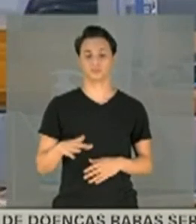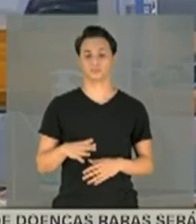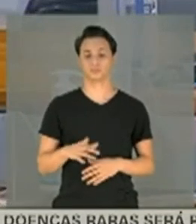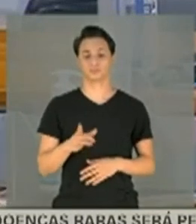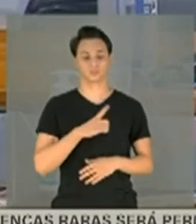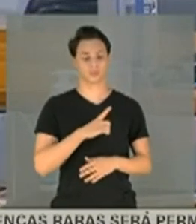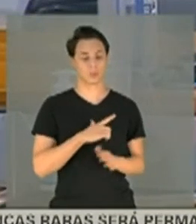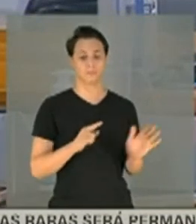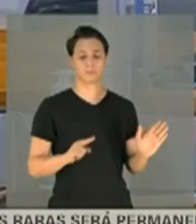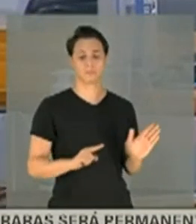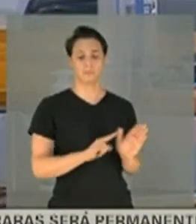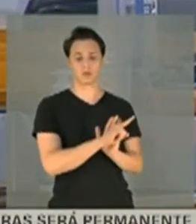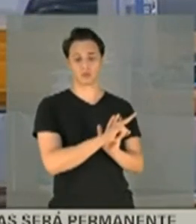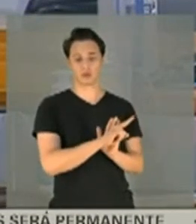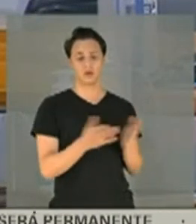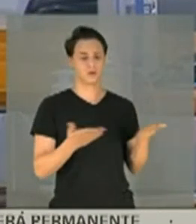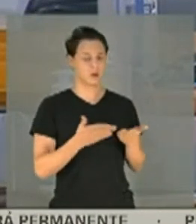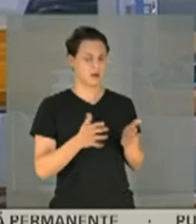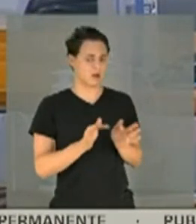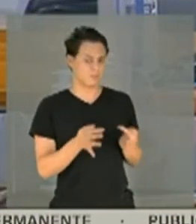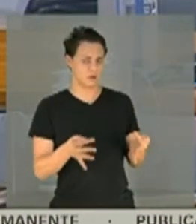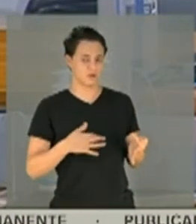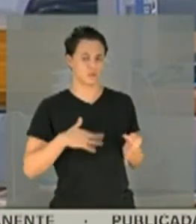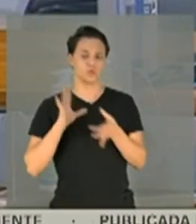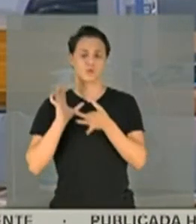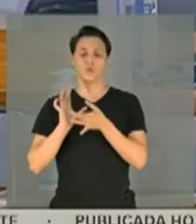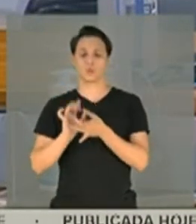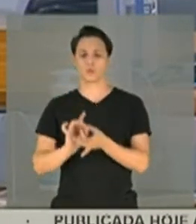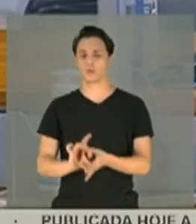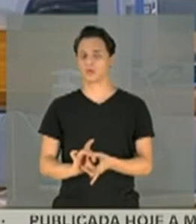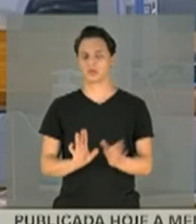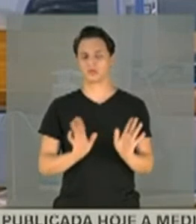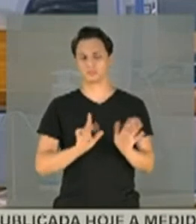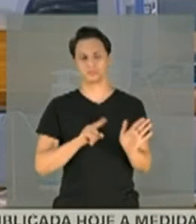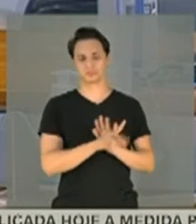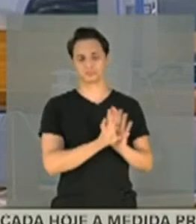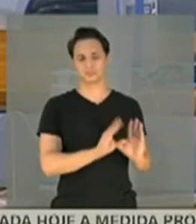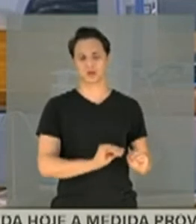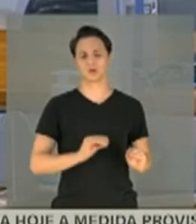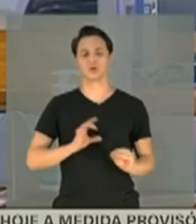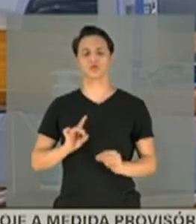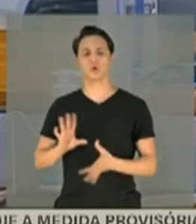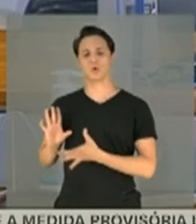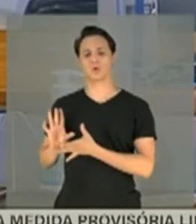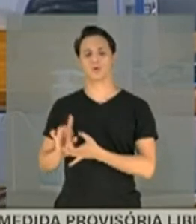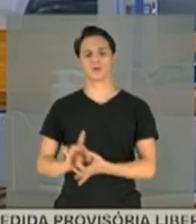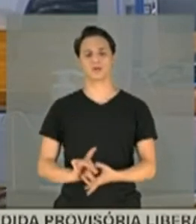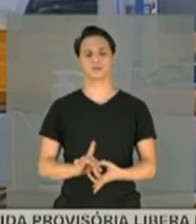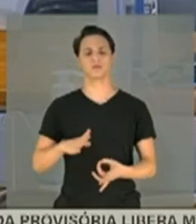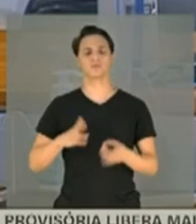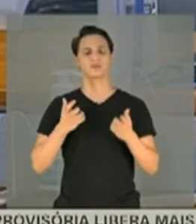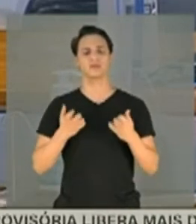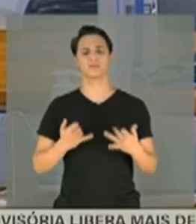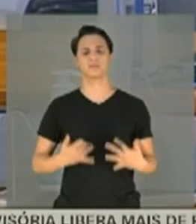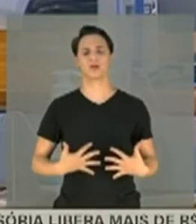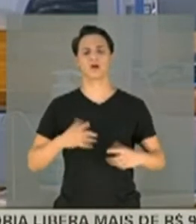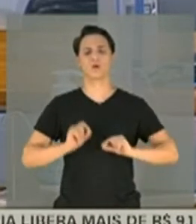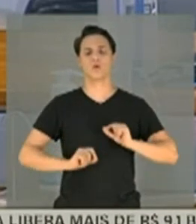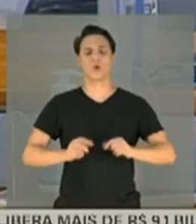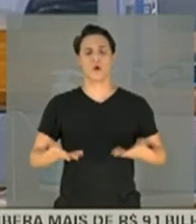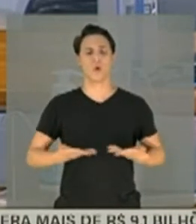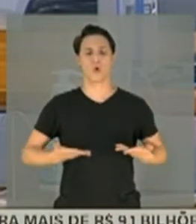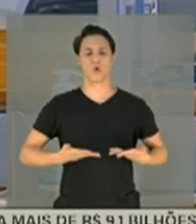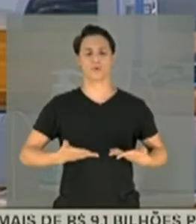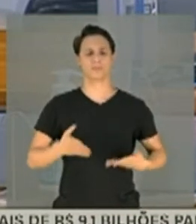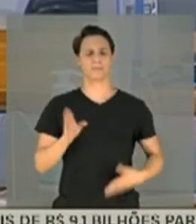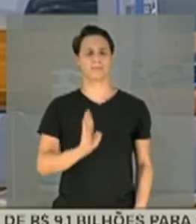perguntas, vou até fazer agora apenas uma contextualização com relação ao que o Brasil hoje,